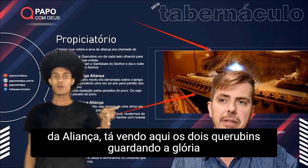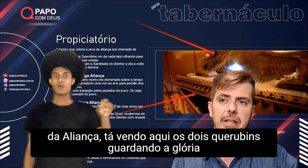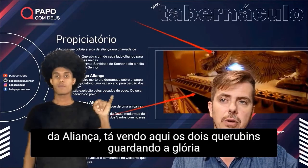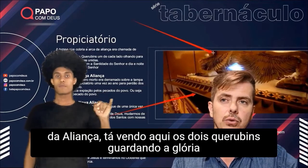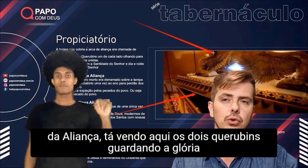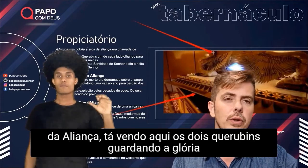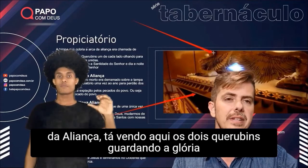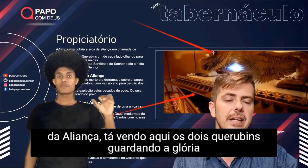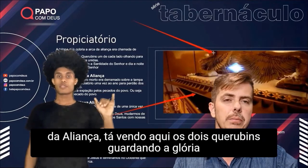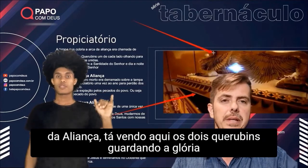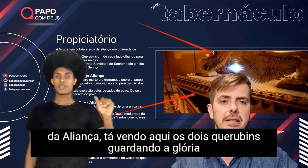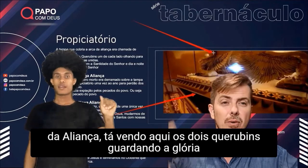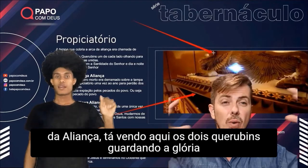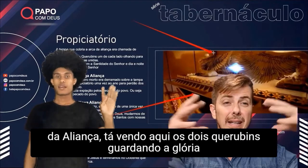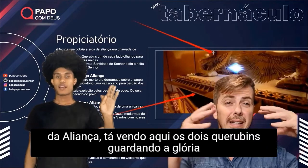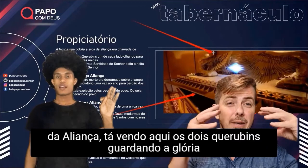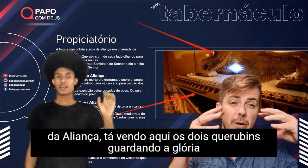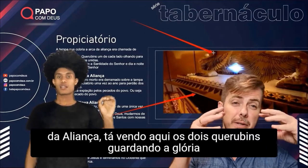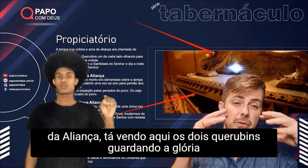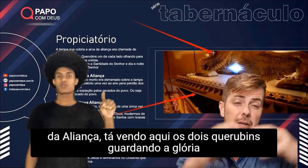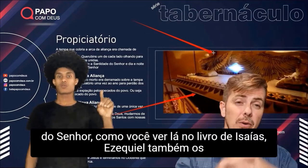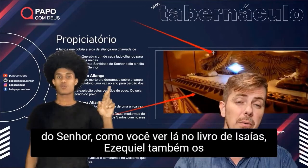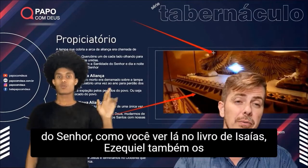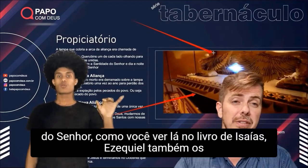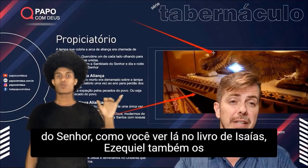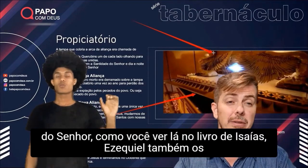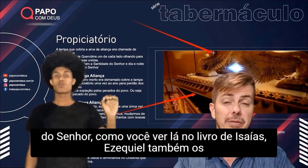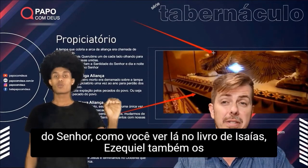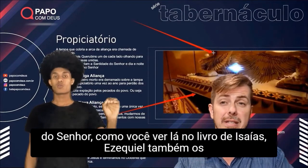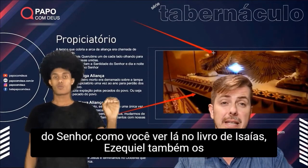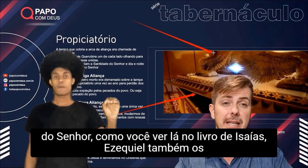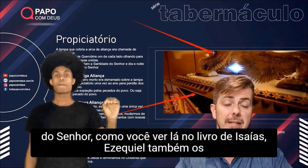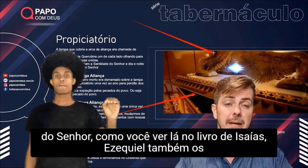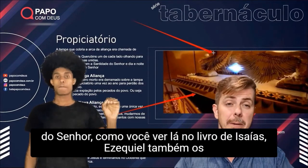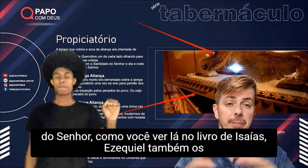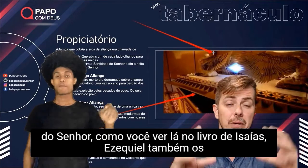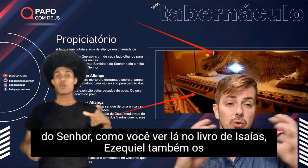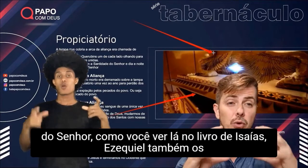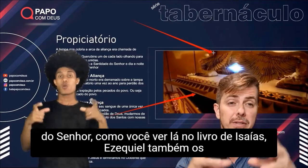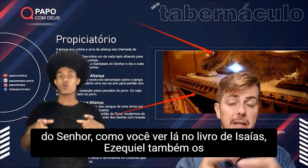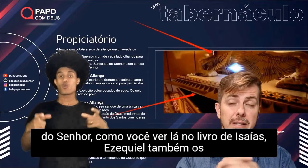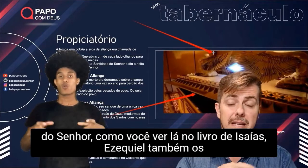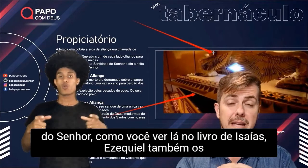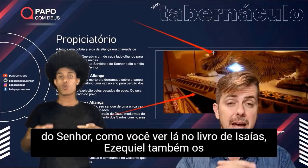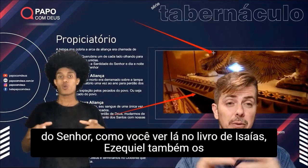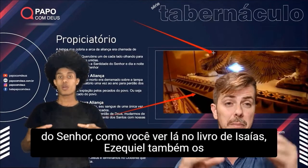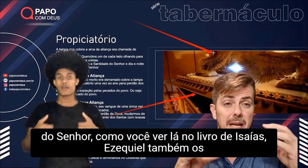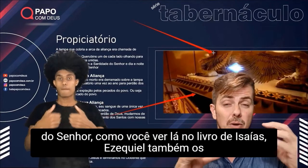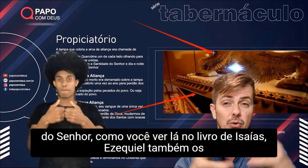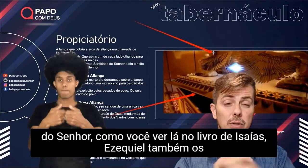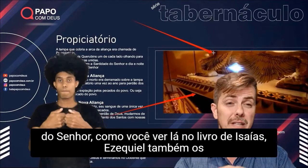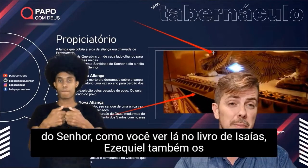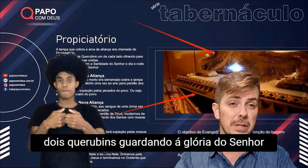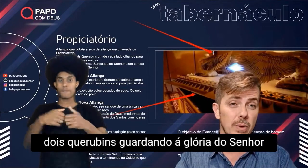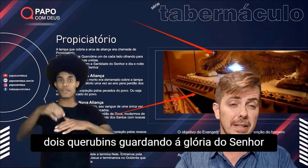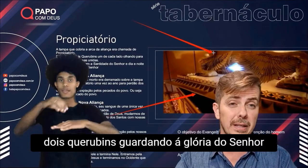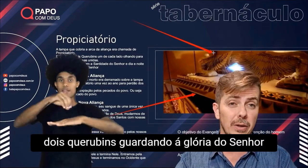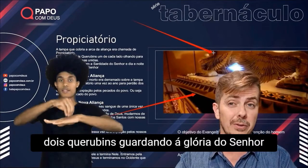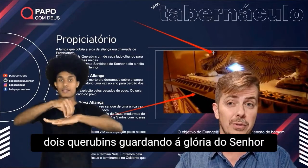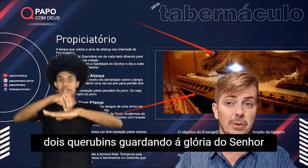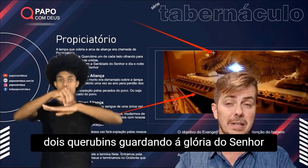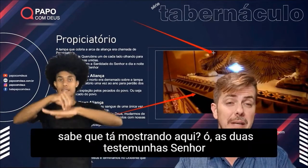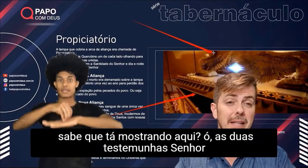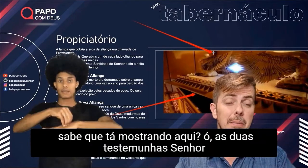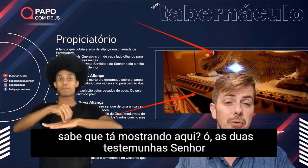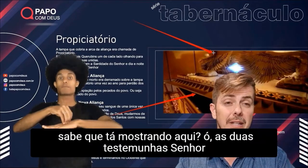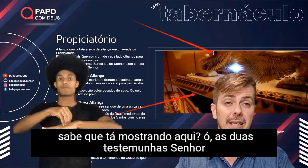Tá vendo aqui, ó, os 2 querubins guardando a glória do Senhor, como você vê lá no livro de Isaías. Os 2, Ezequiel também, os 2 querubins guardando a